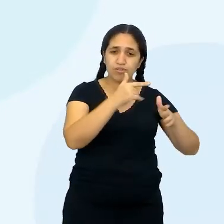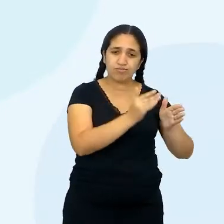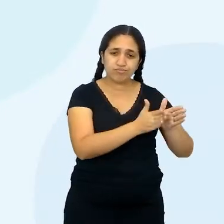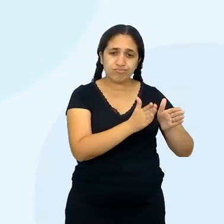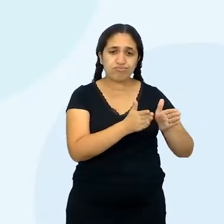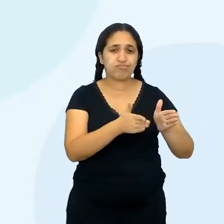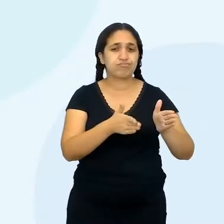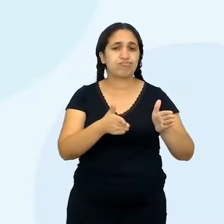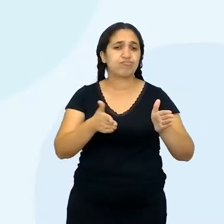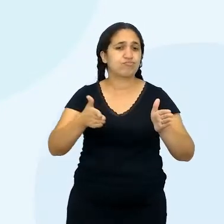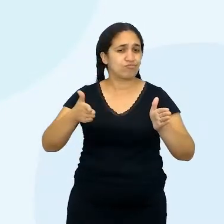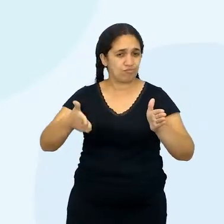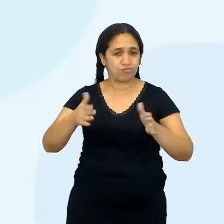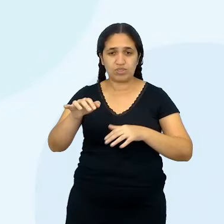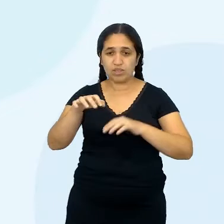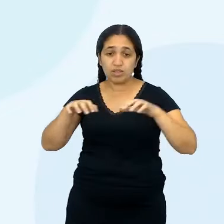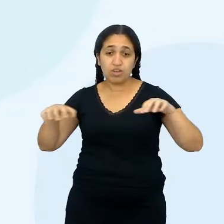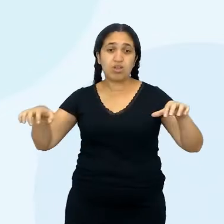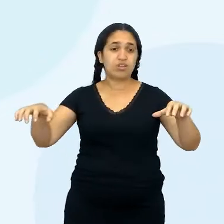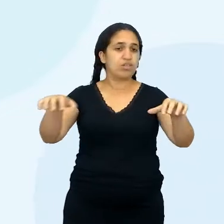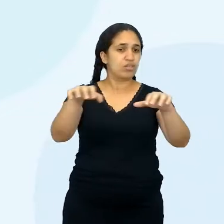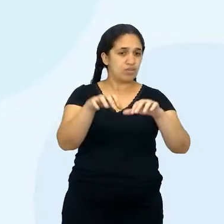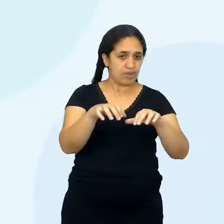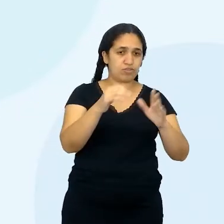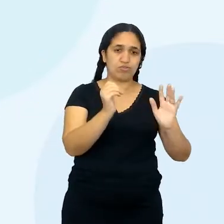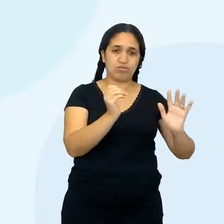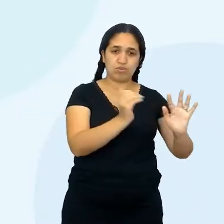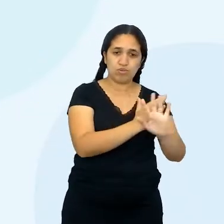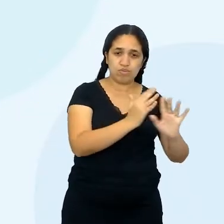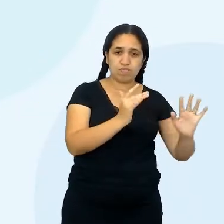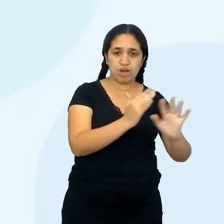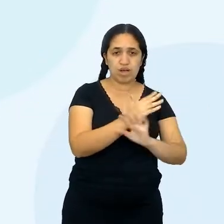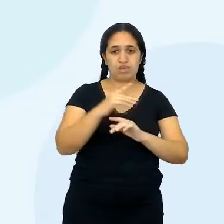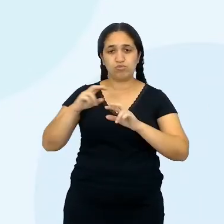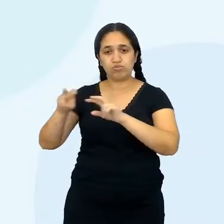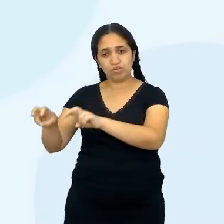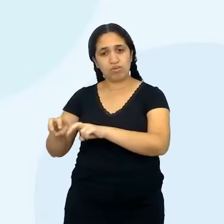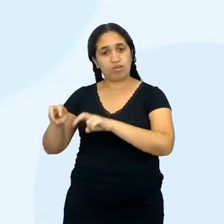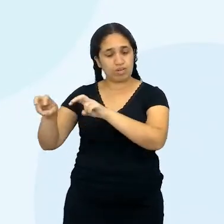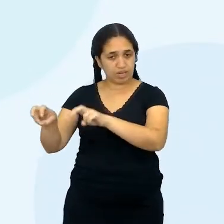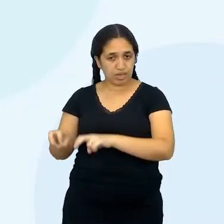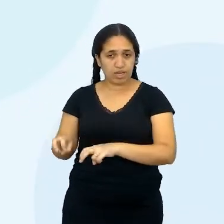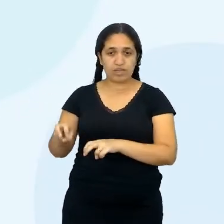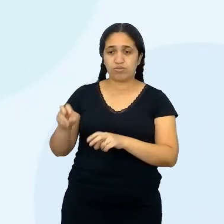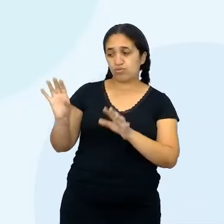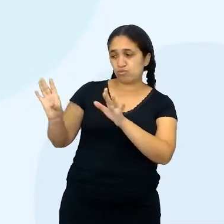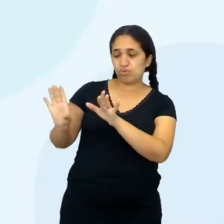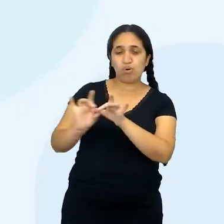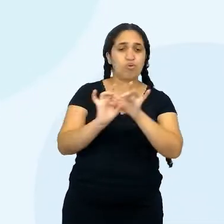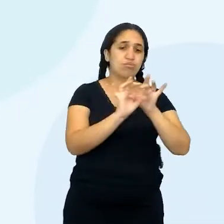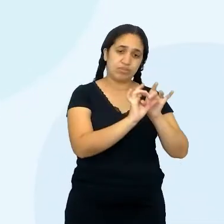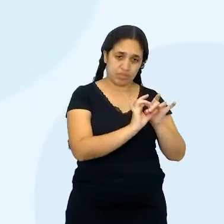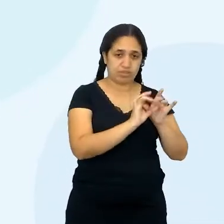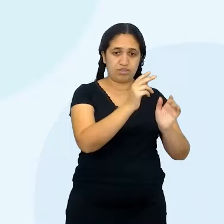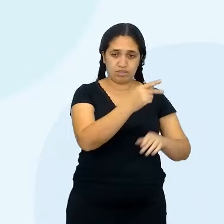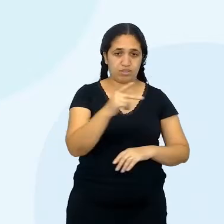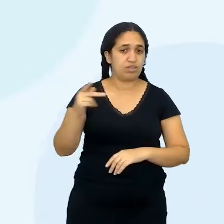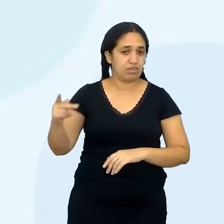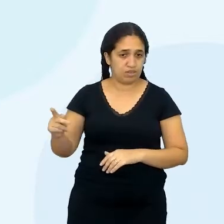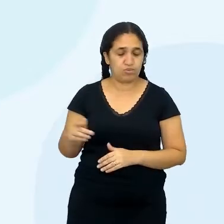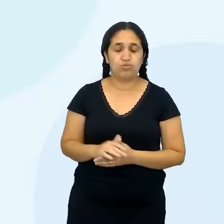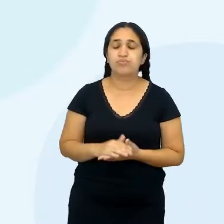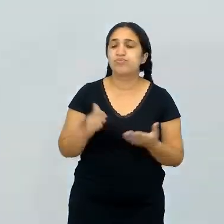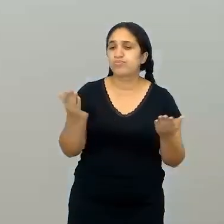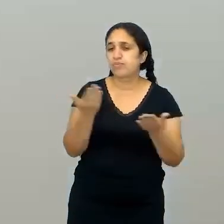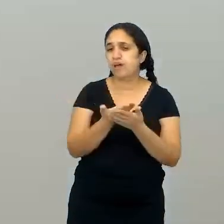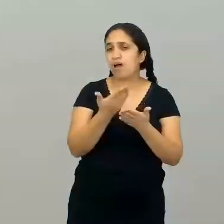trabalho, ao longo do tempo em diferentes espaços urbanos e rurais e seus contextos. Eu vou